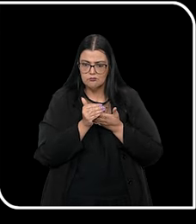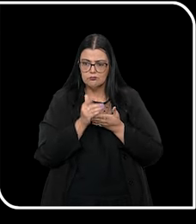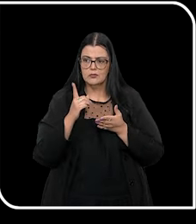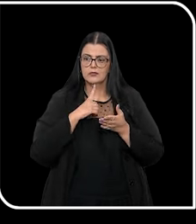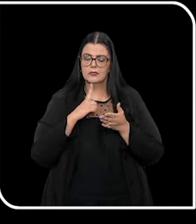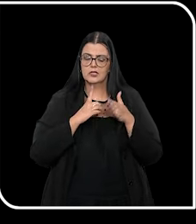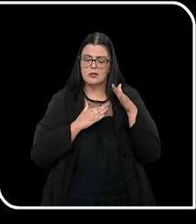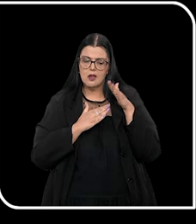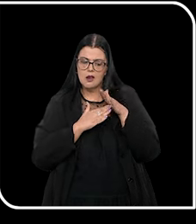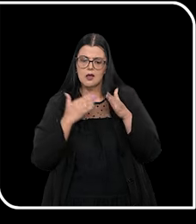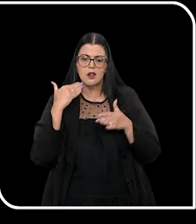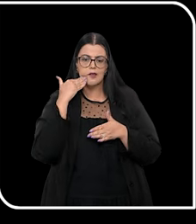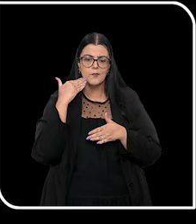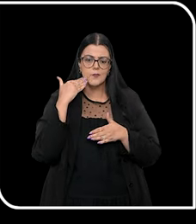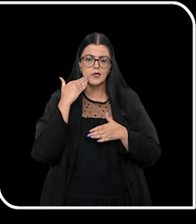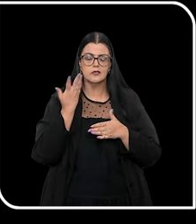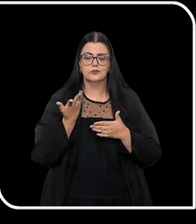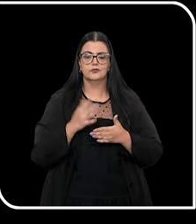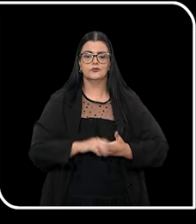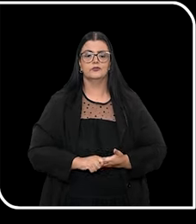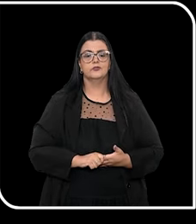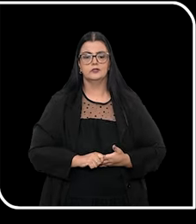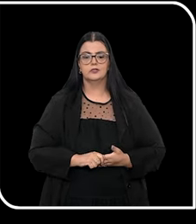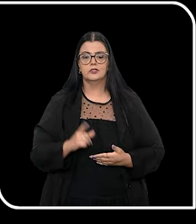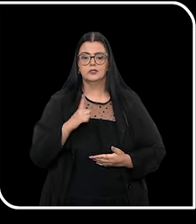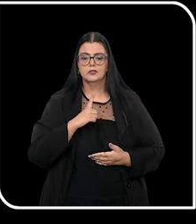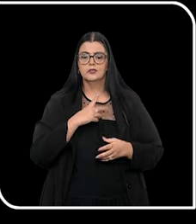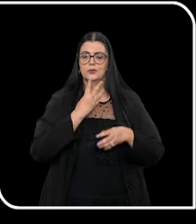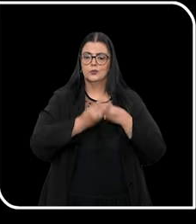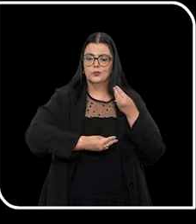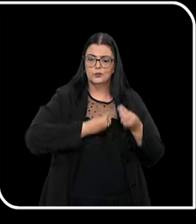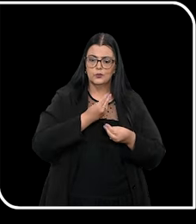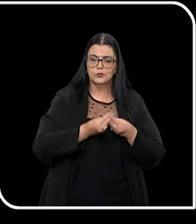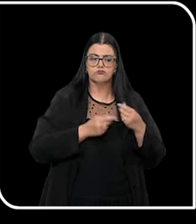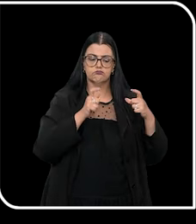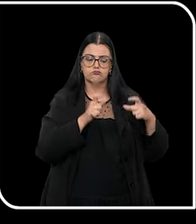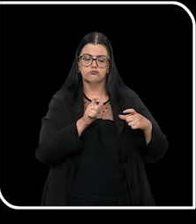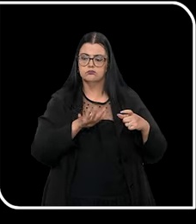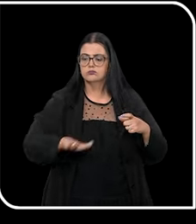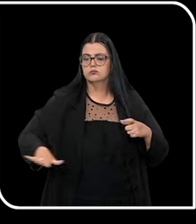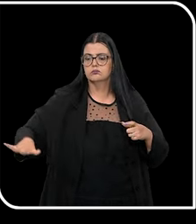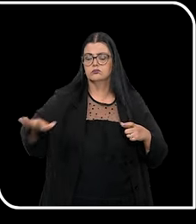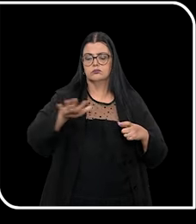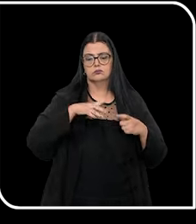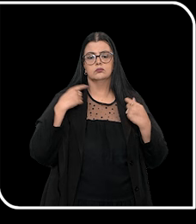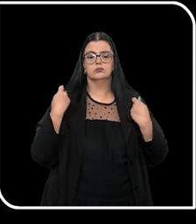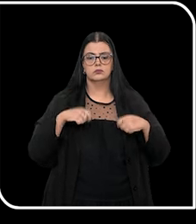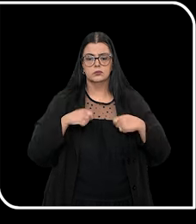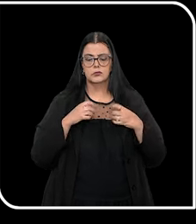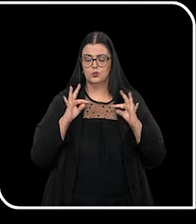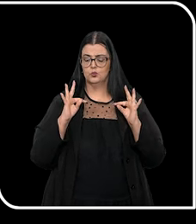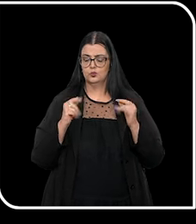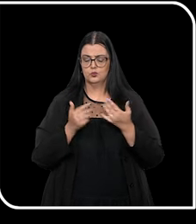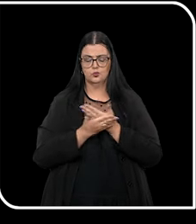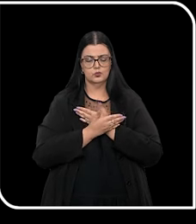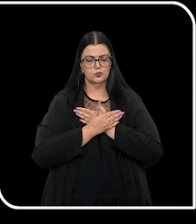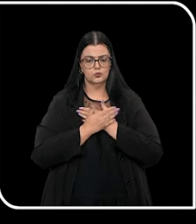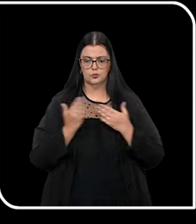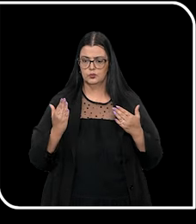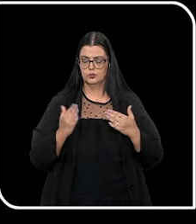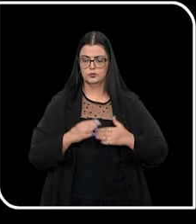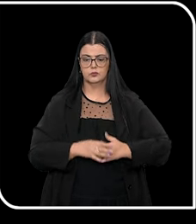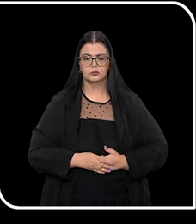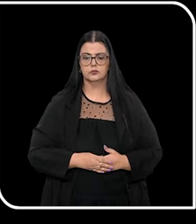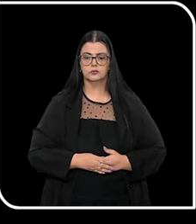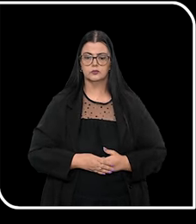vai tendo limitações faz parte e aí assim a gente precisa adar os ambientes os espaços para todos